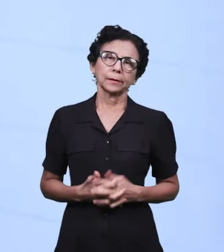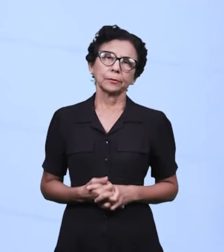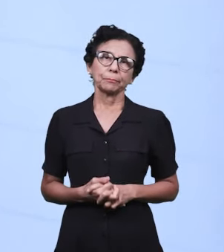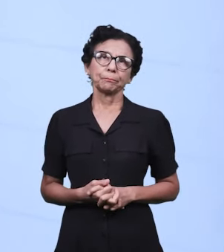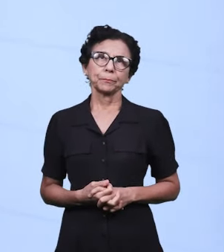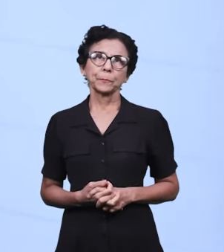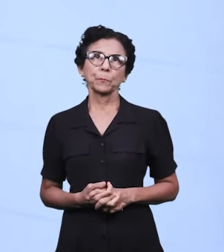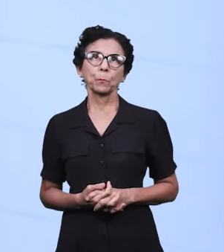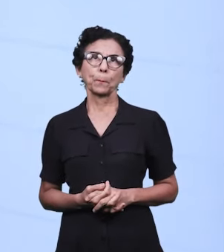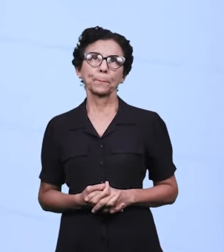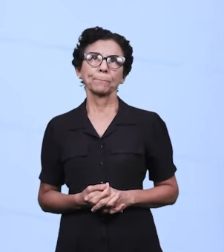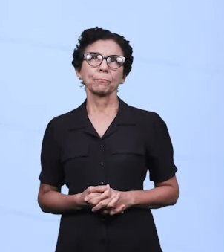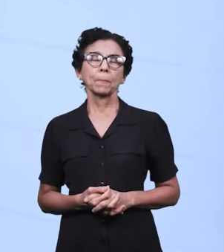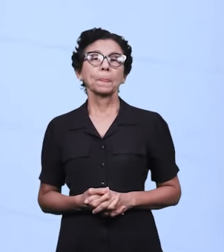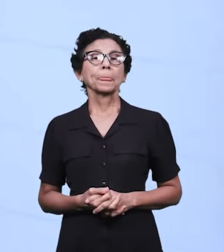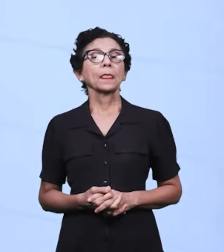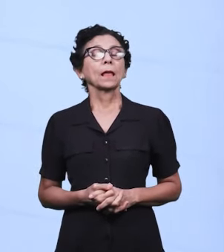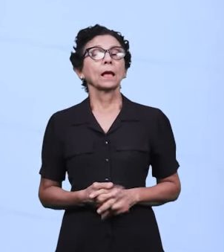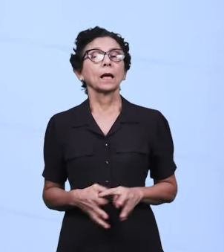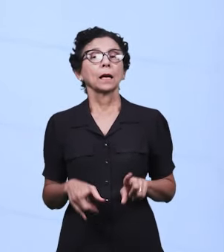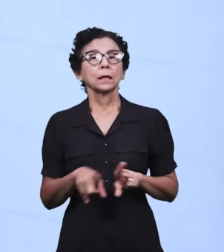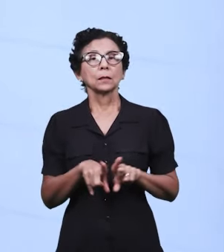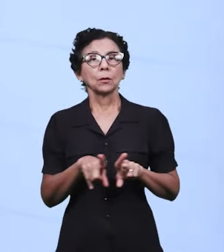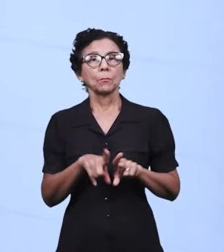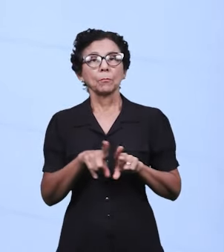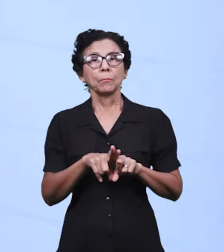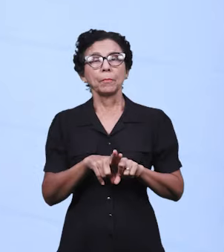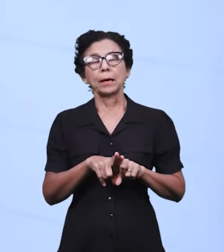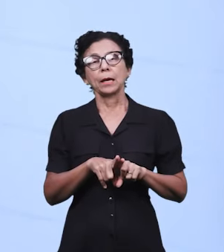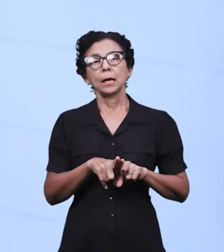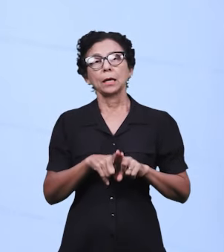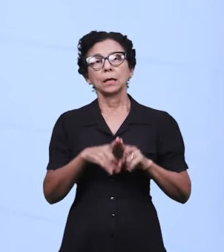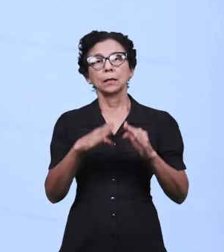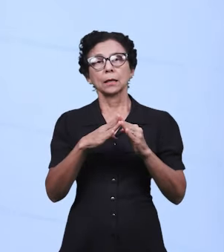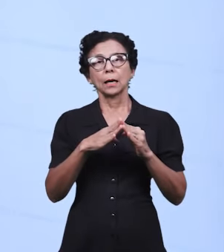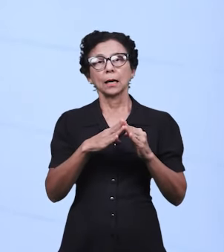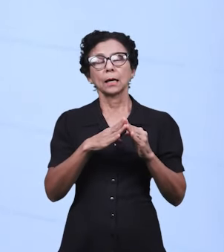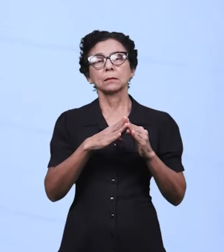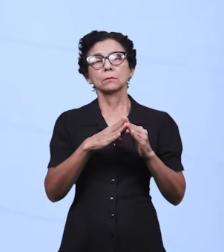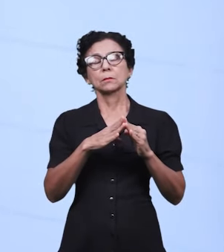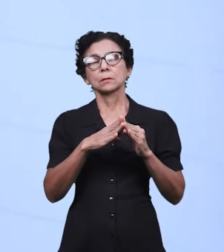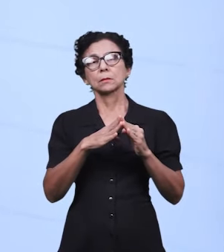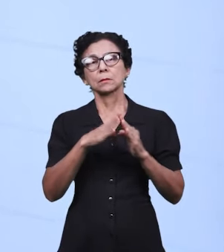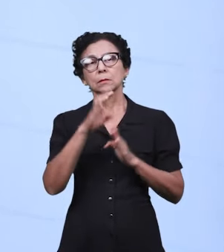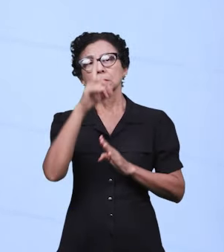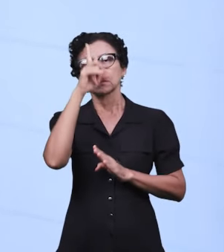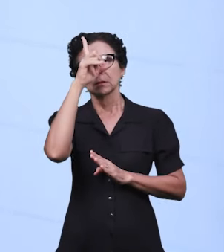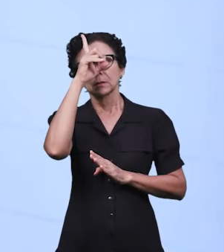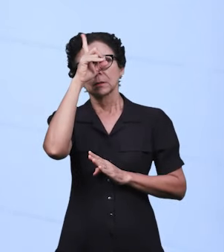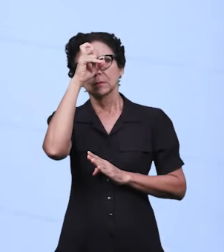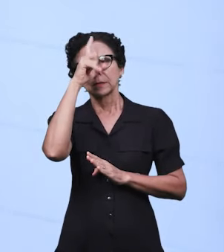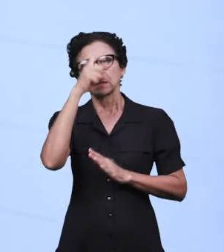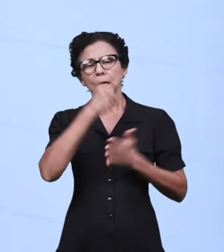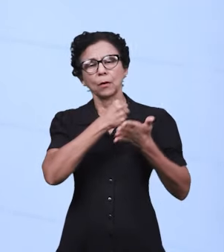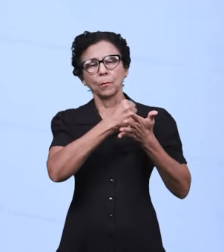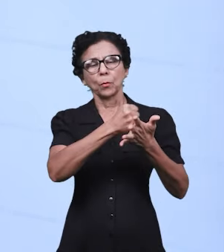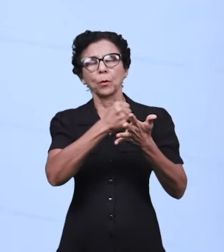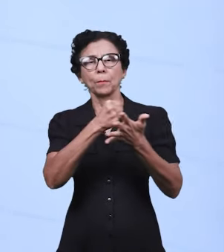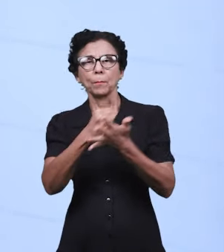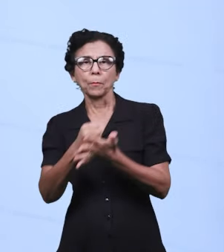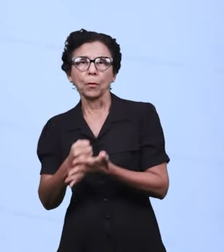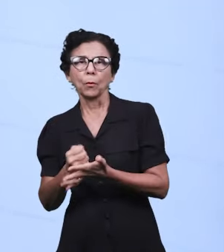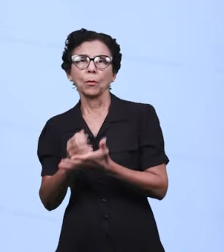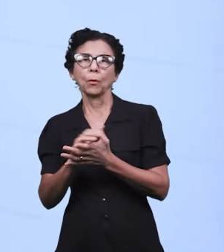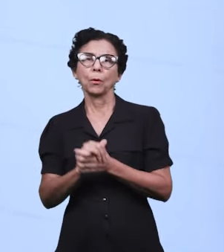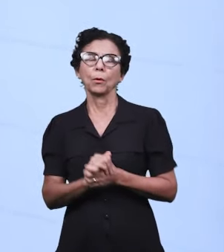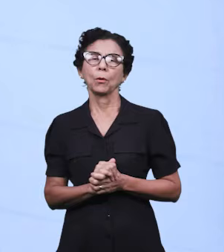O estabelecimento de ambulatórios, né, com profissionais especializados para atender a pessoa